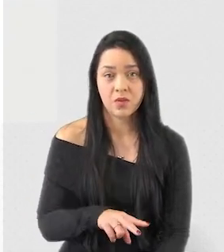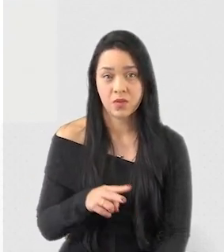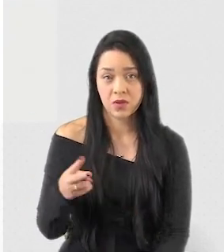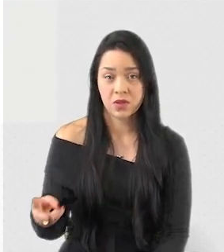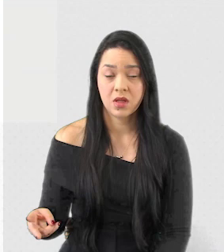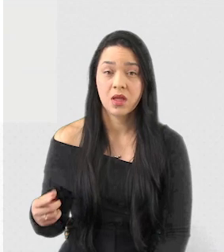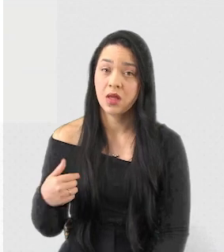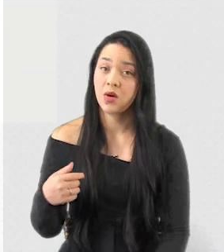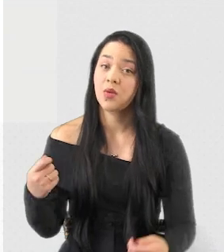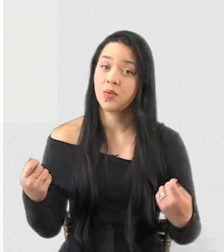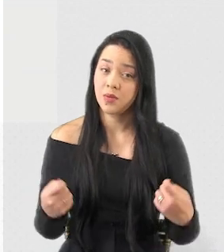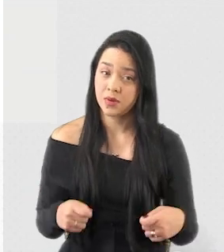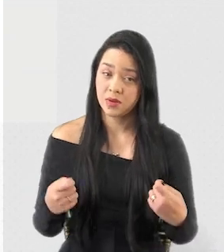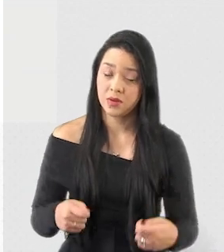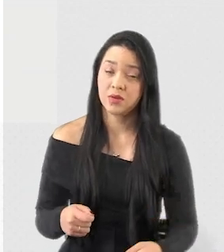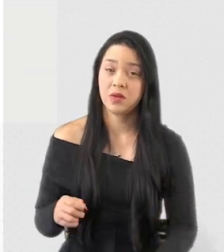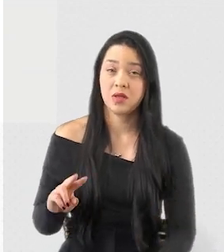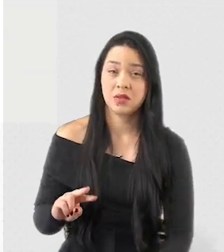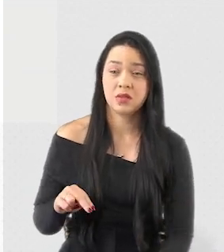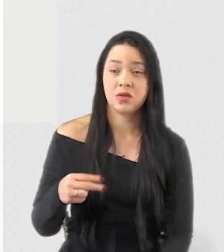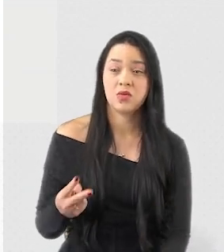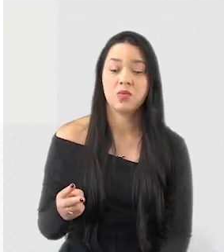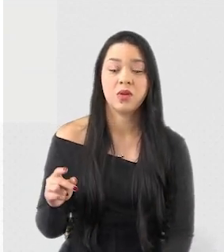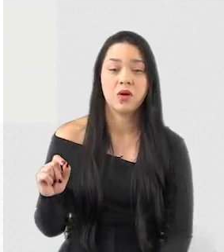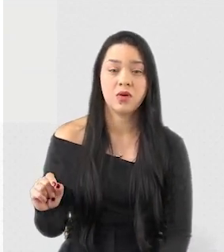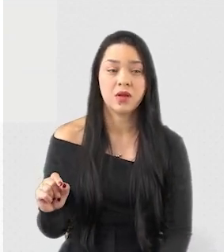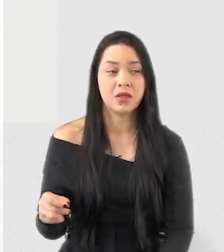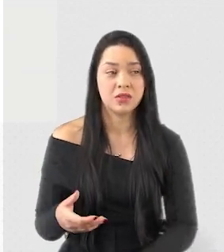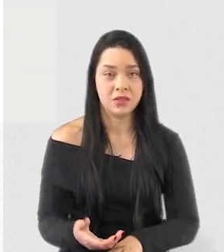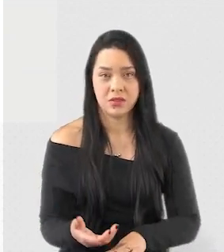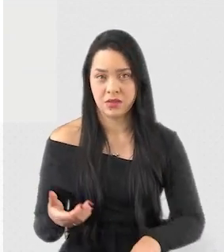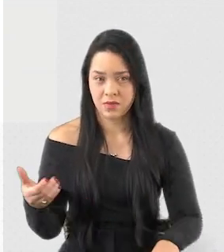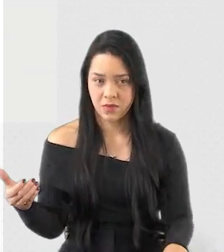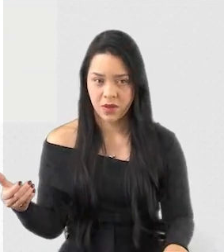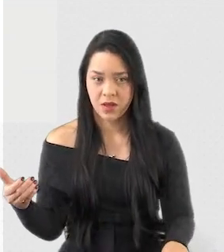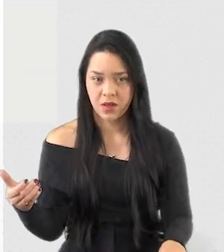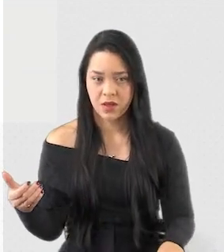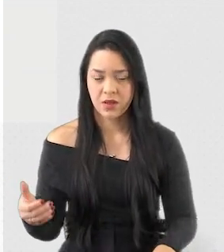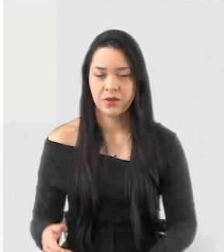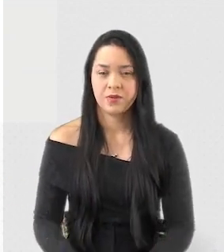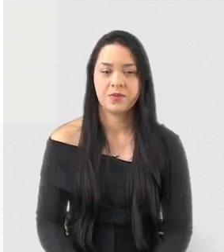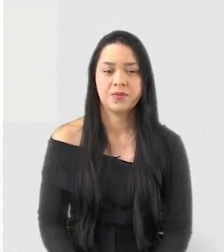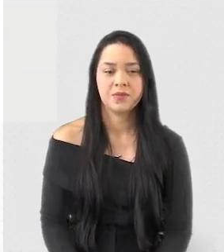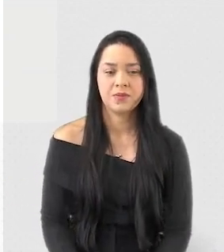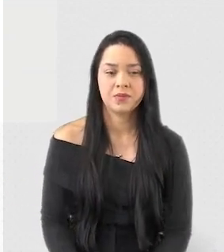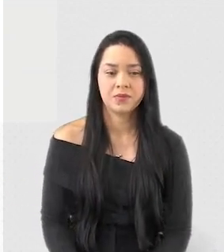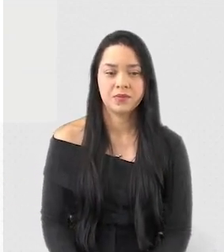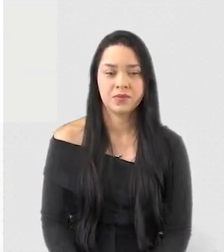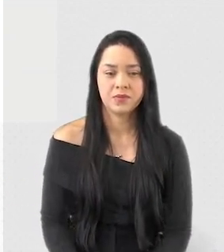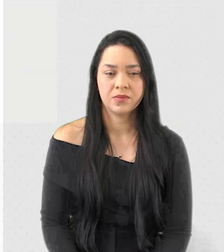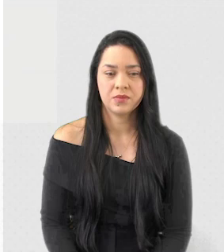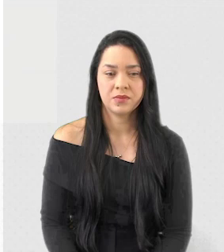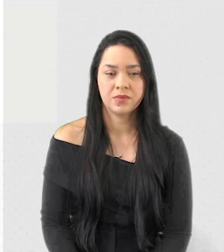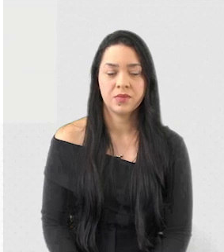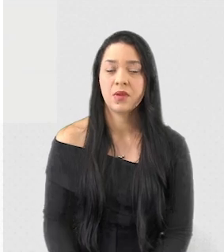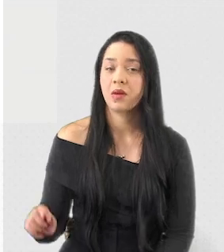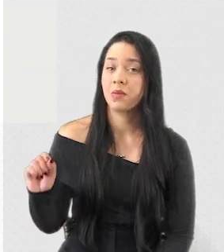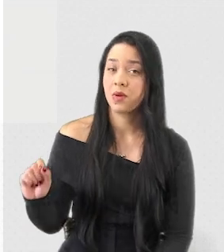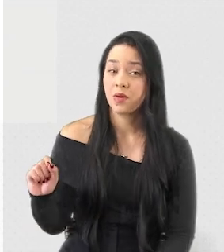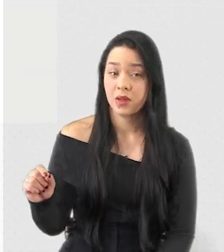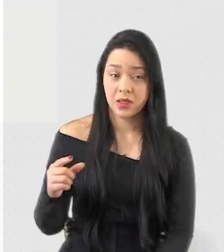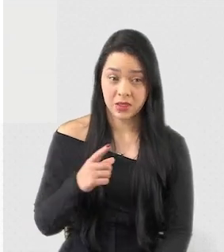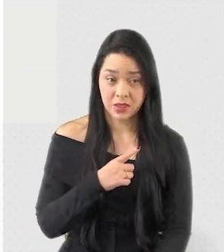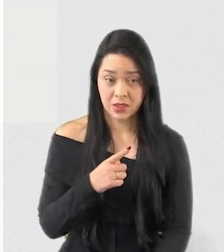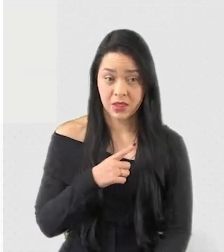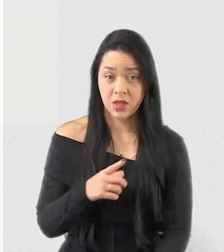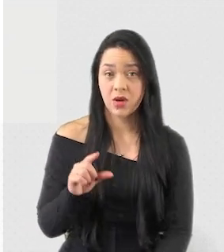DNA, eu preciso que essa dupla hélice, ela se separe, né? Ela fique separada uma fita da outra, para que eu tenha, então,